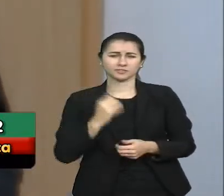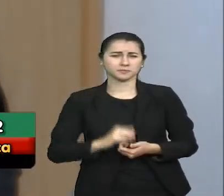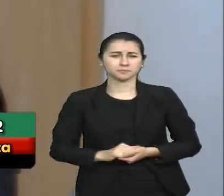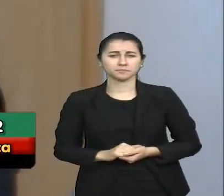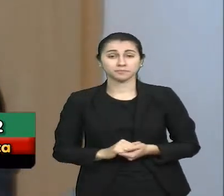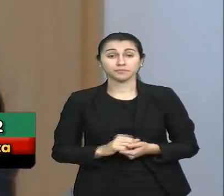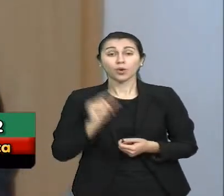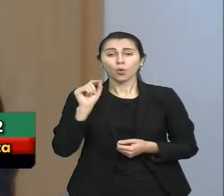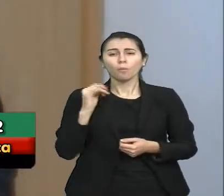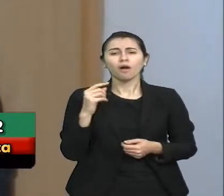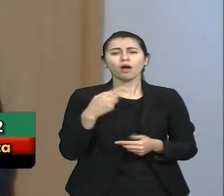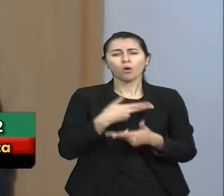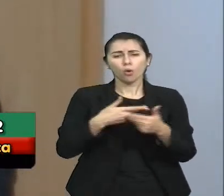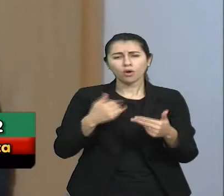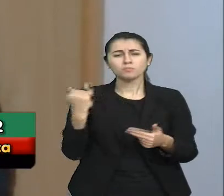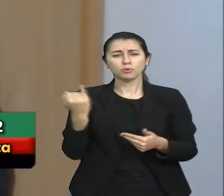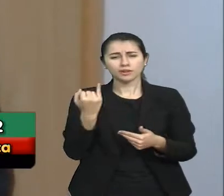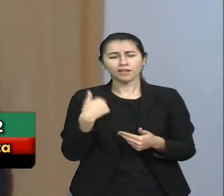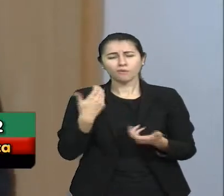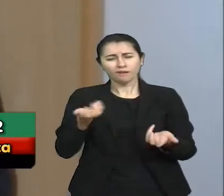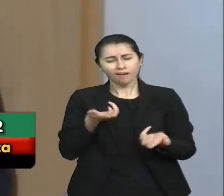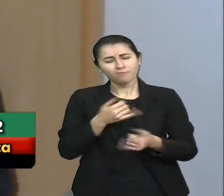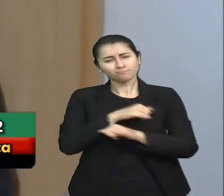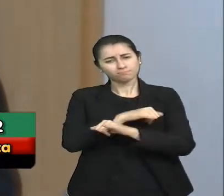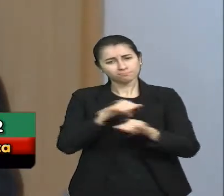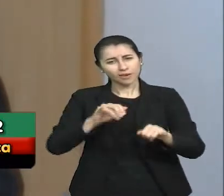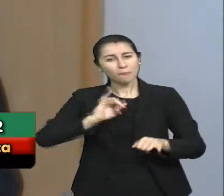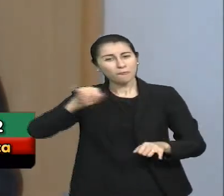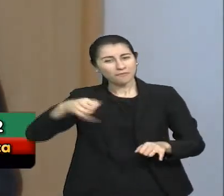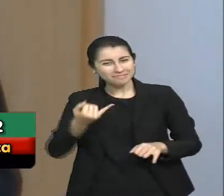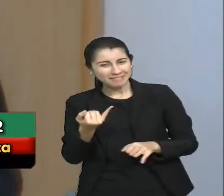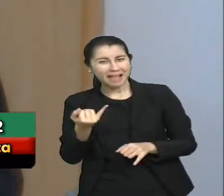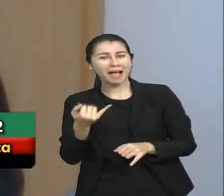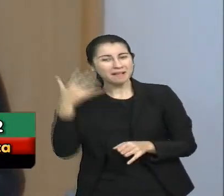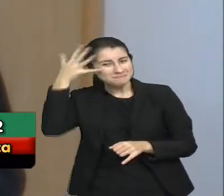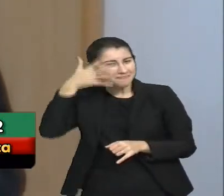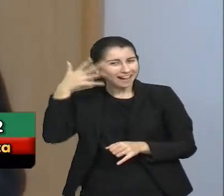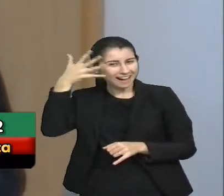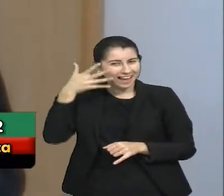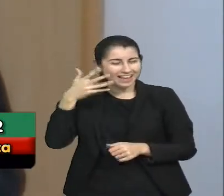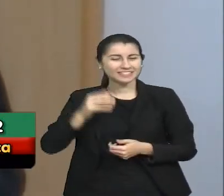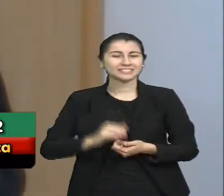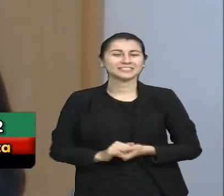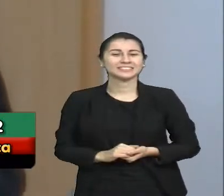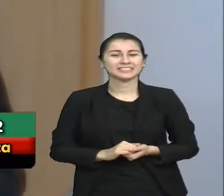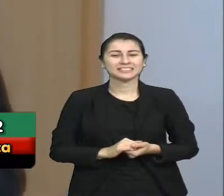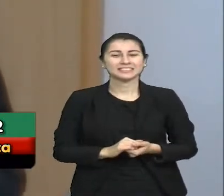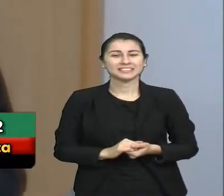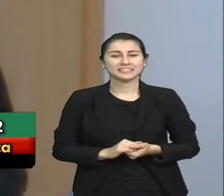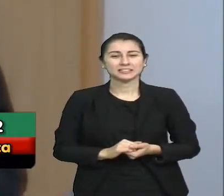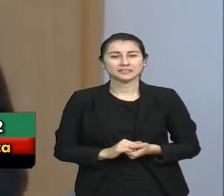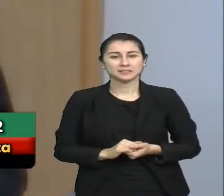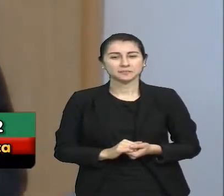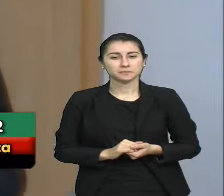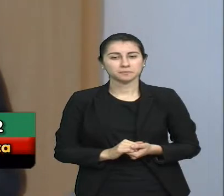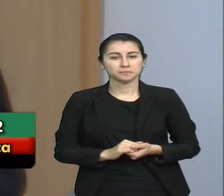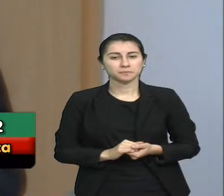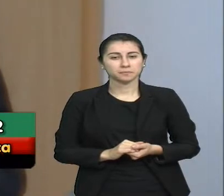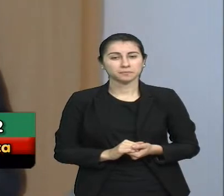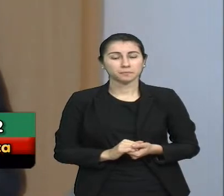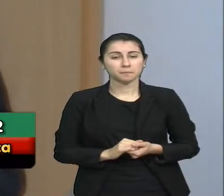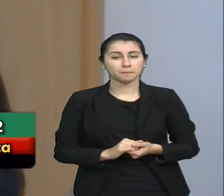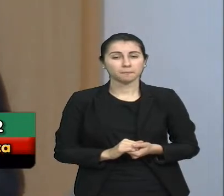Uma coisa também que gostaria de compartilhar aqui, aproveitar a palavra, é que temos